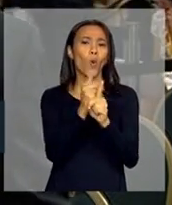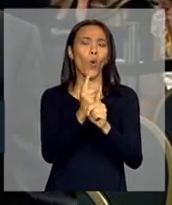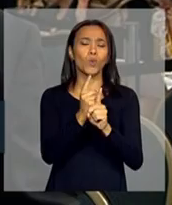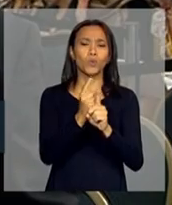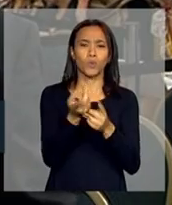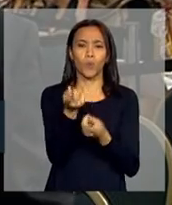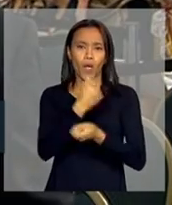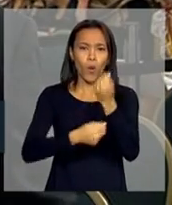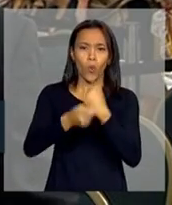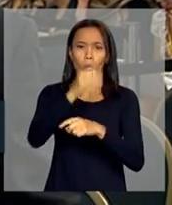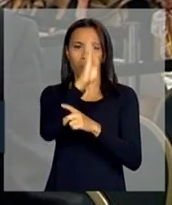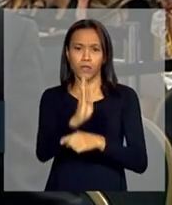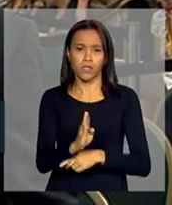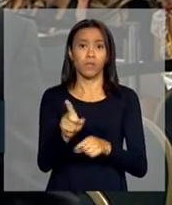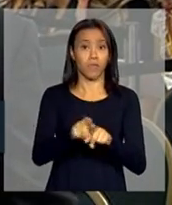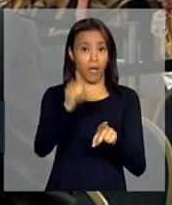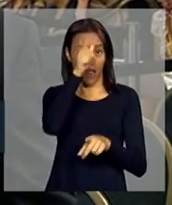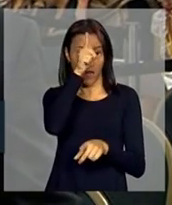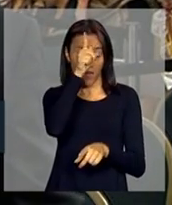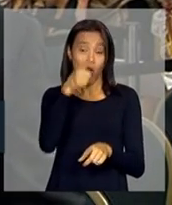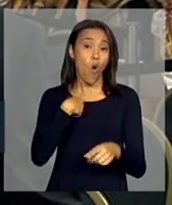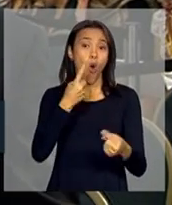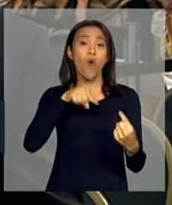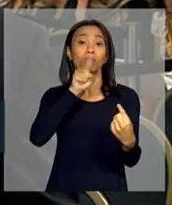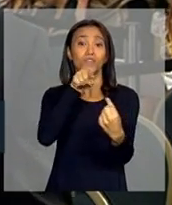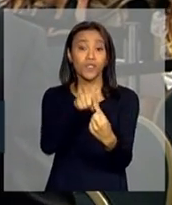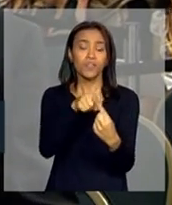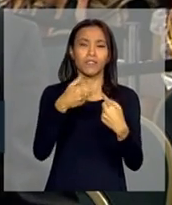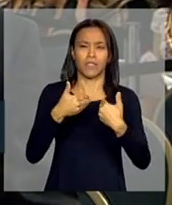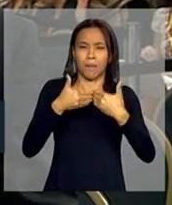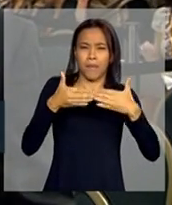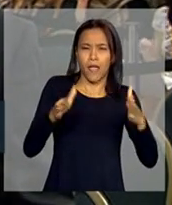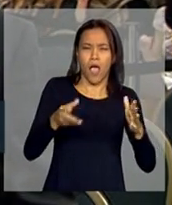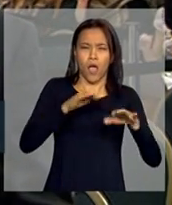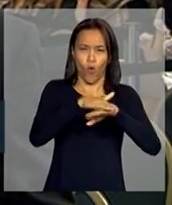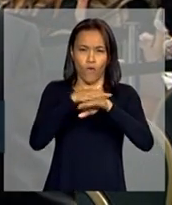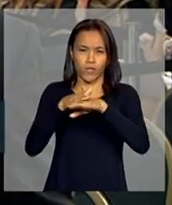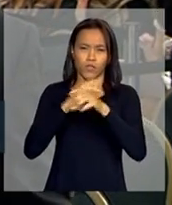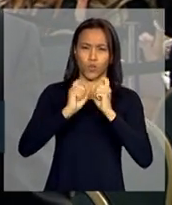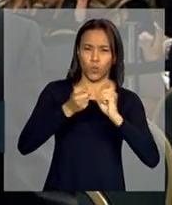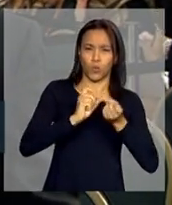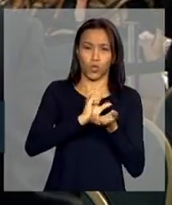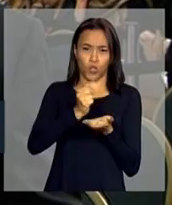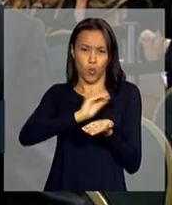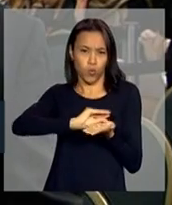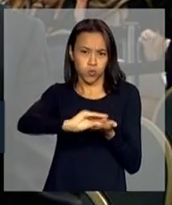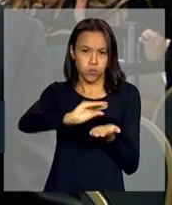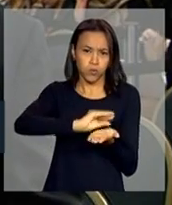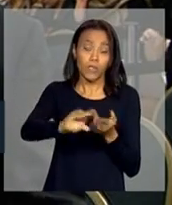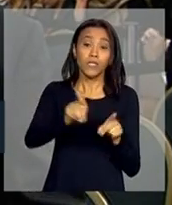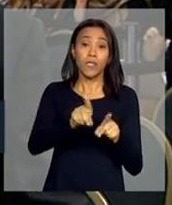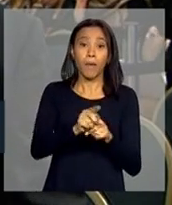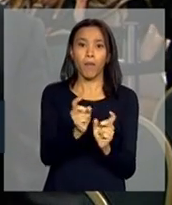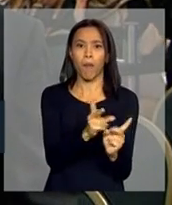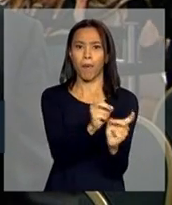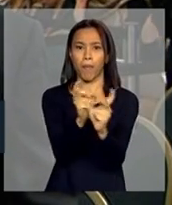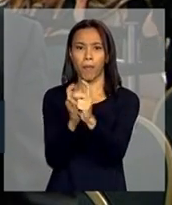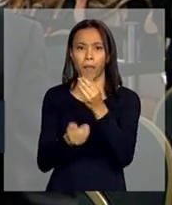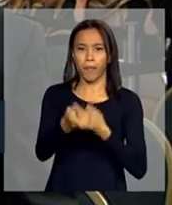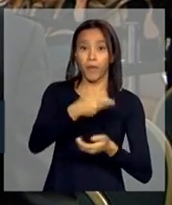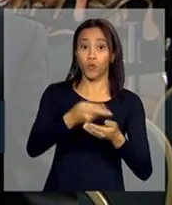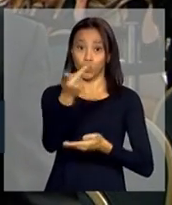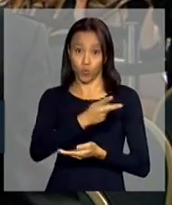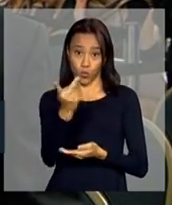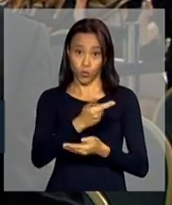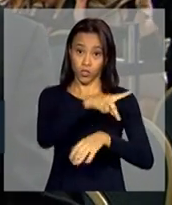Brasil Alemanha que tem o objetivo de ampliar e fortalecer os investimentos e o fluxo de comércio entre os